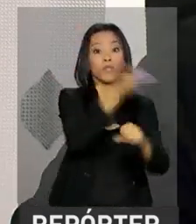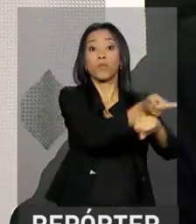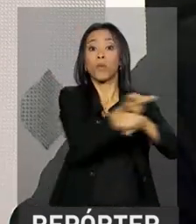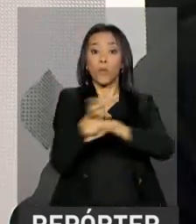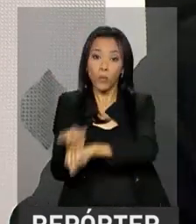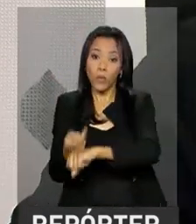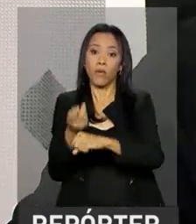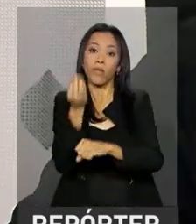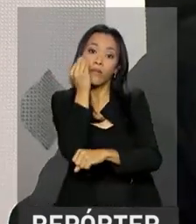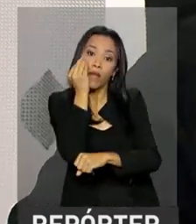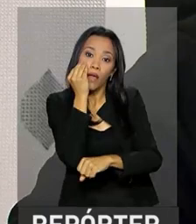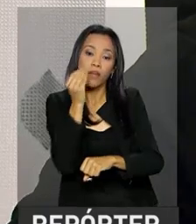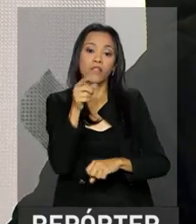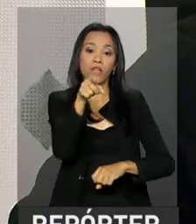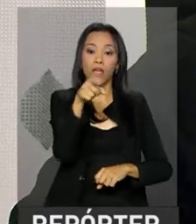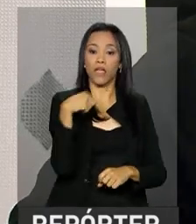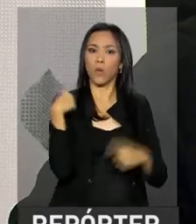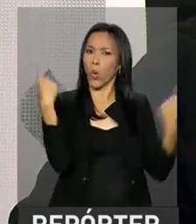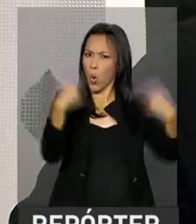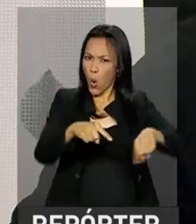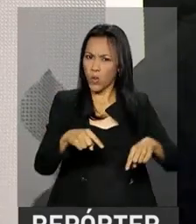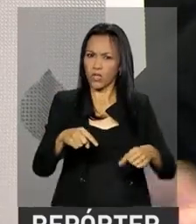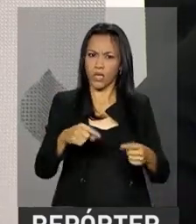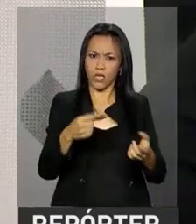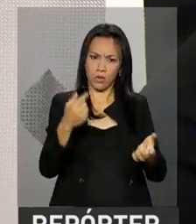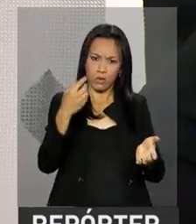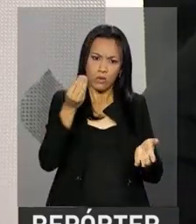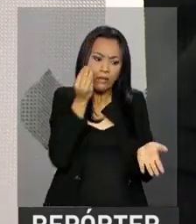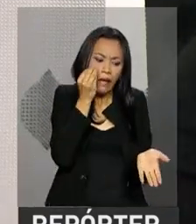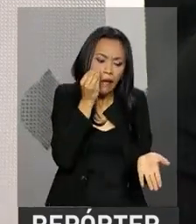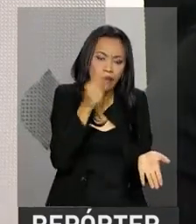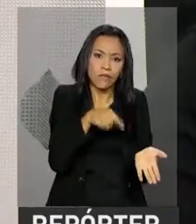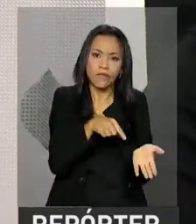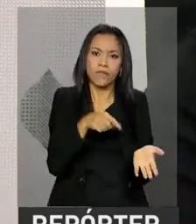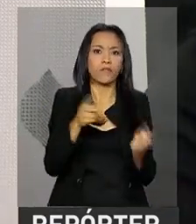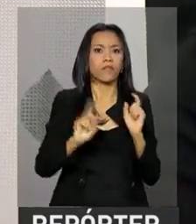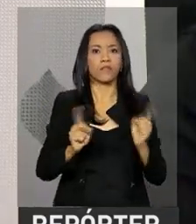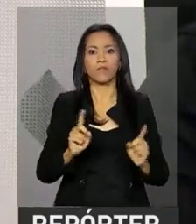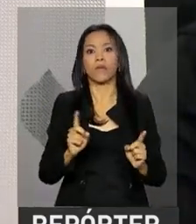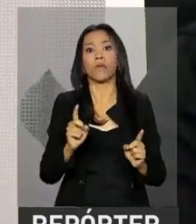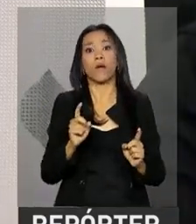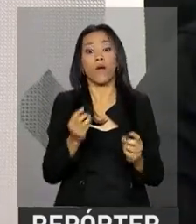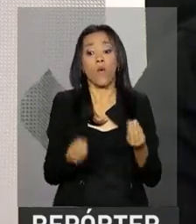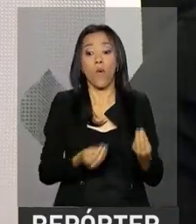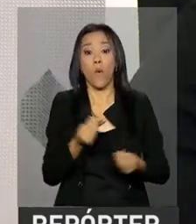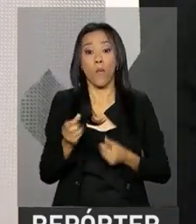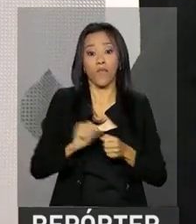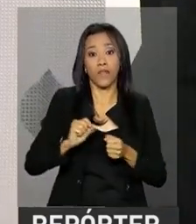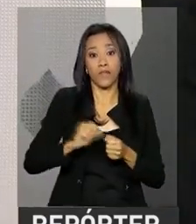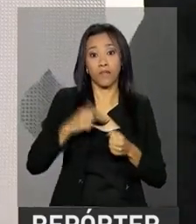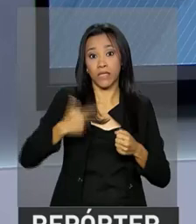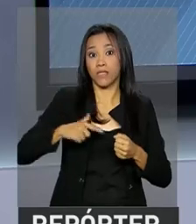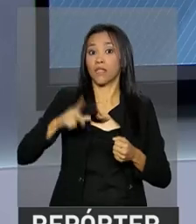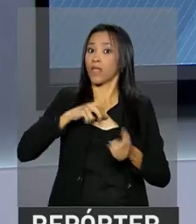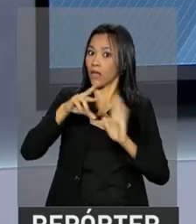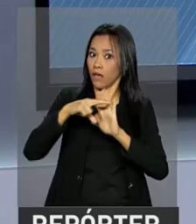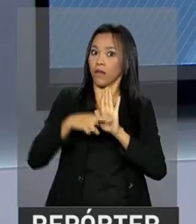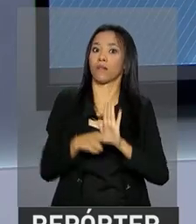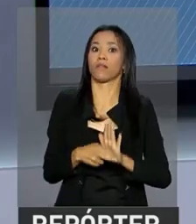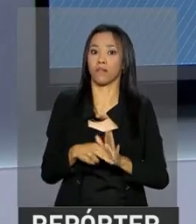o teste. Eu não sou contra o teste, eu sou contra a forma de fazer sem um protocolo.